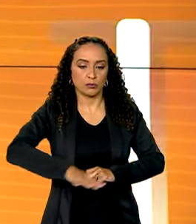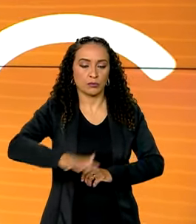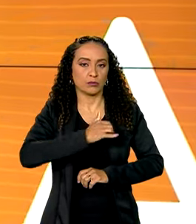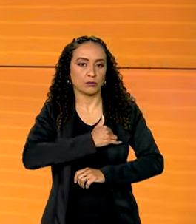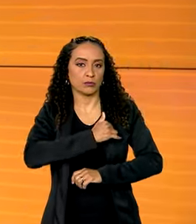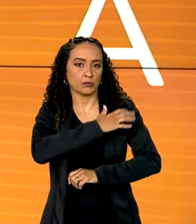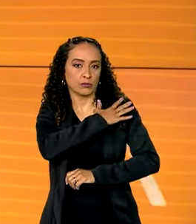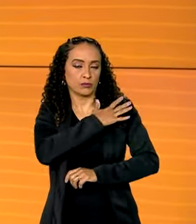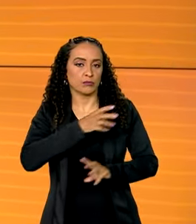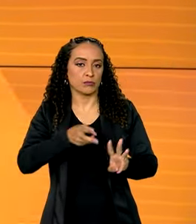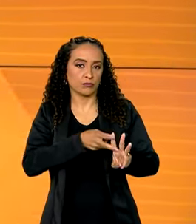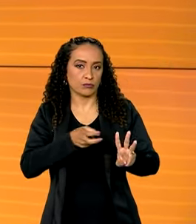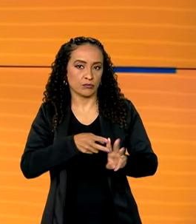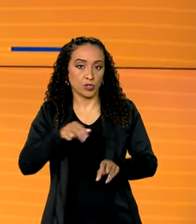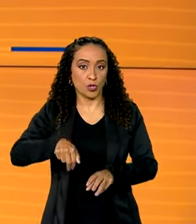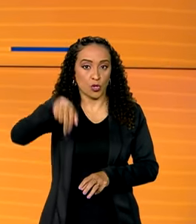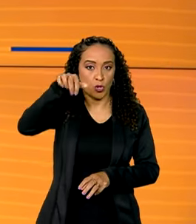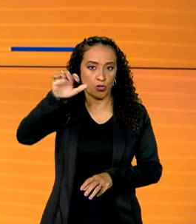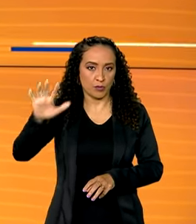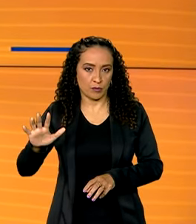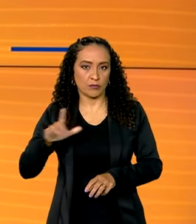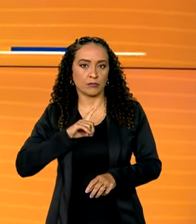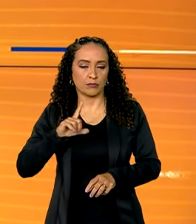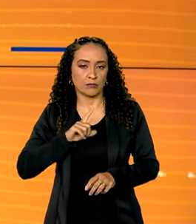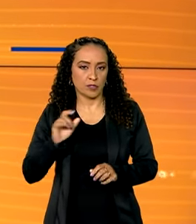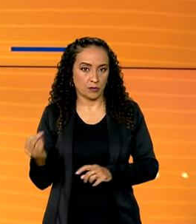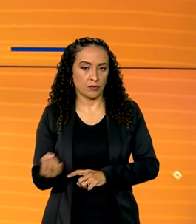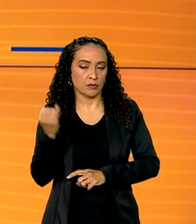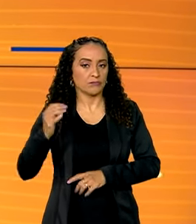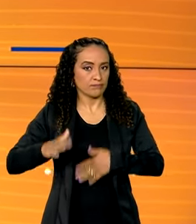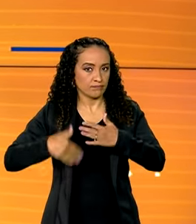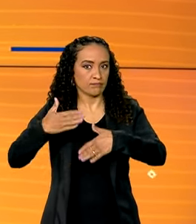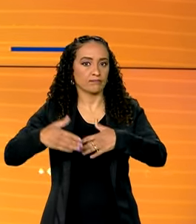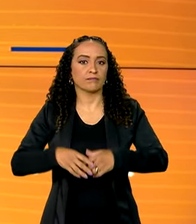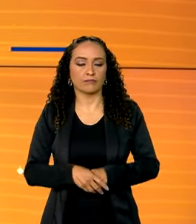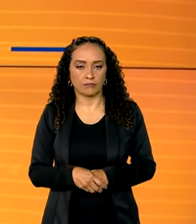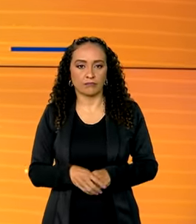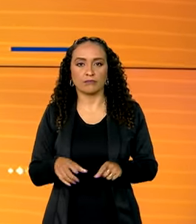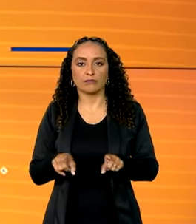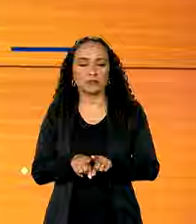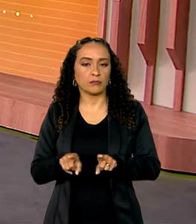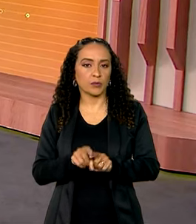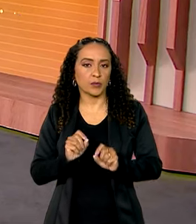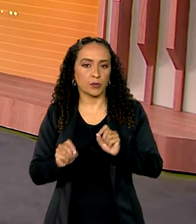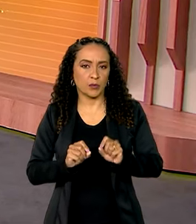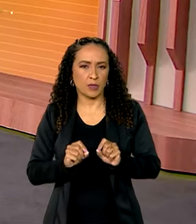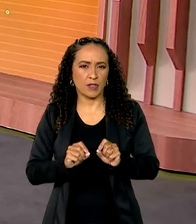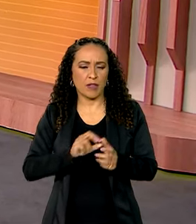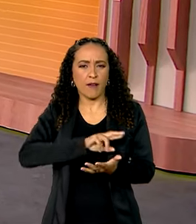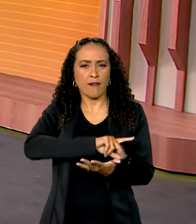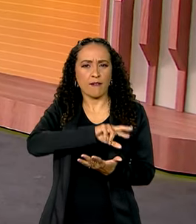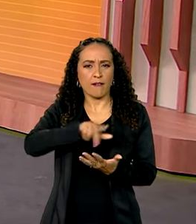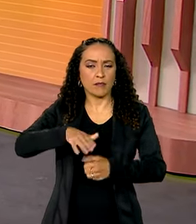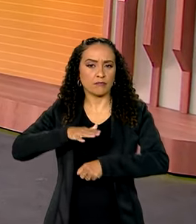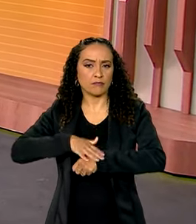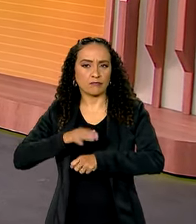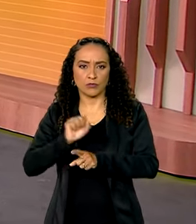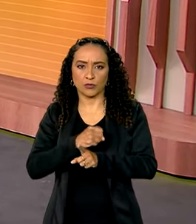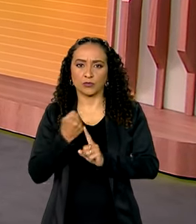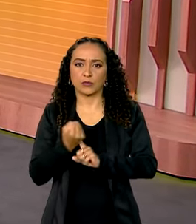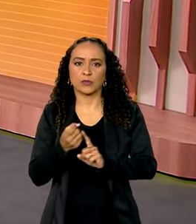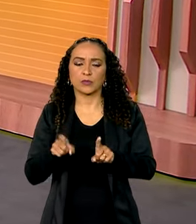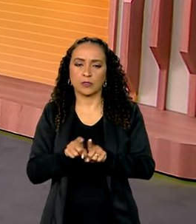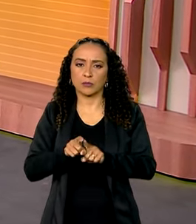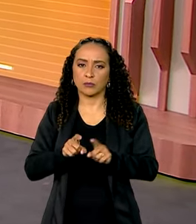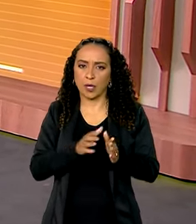indígena localizada no norte do país obteve importantes avanços. Além disso, uma série de ações sociais estão